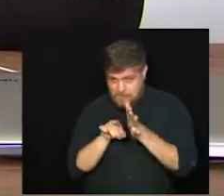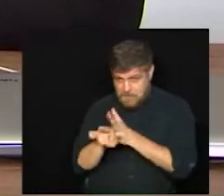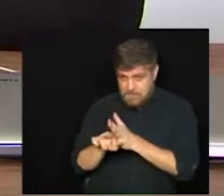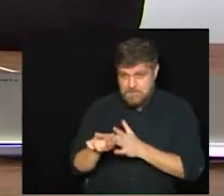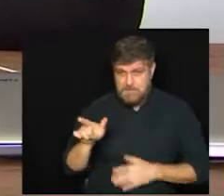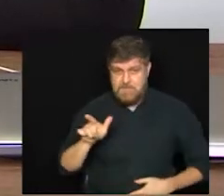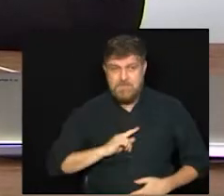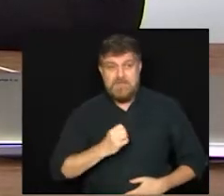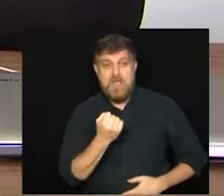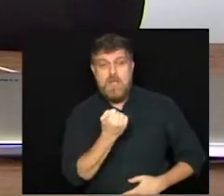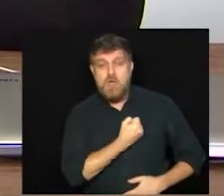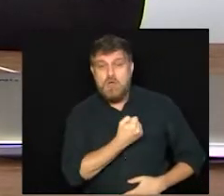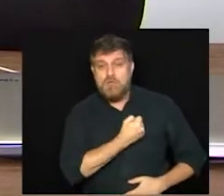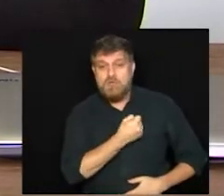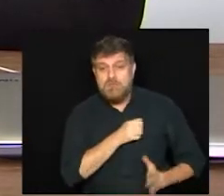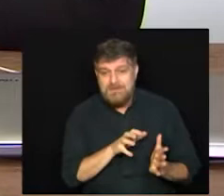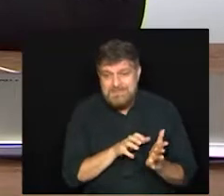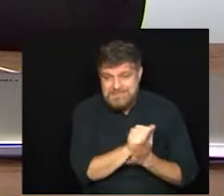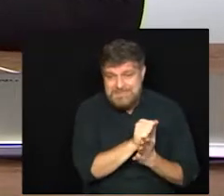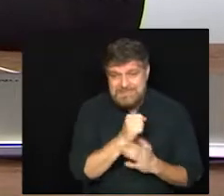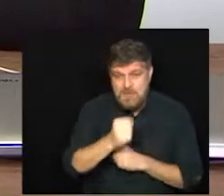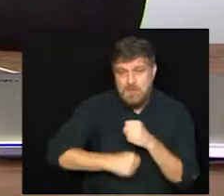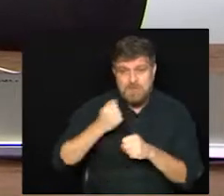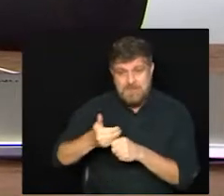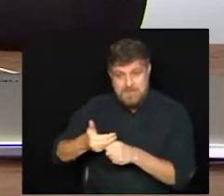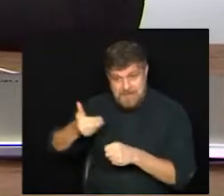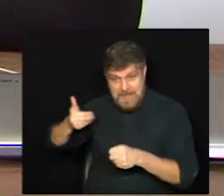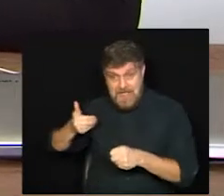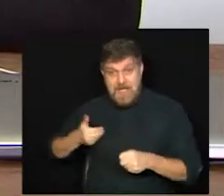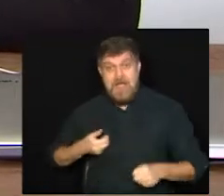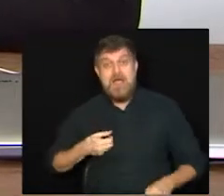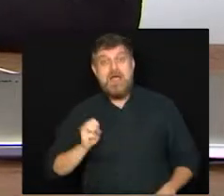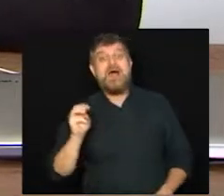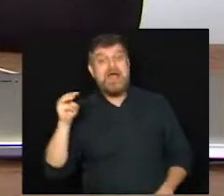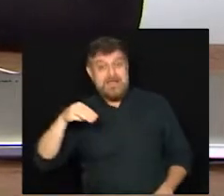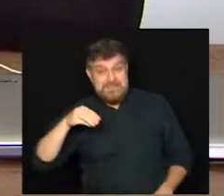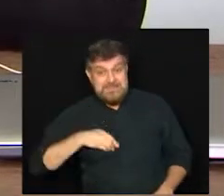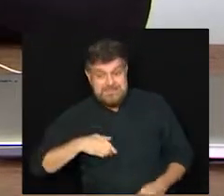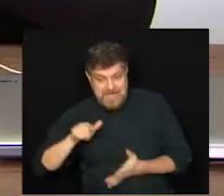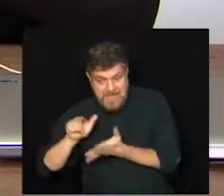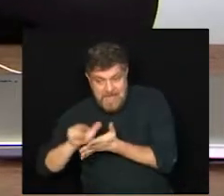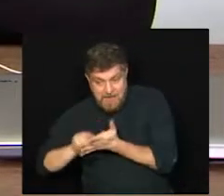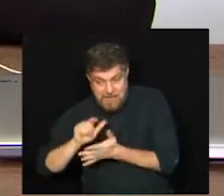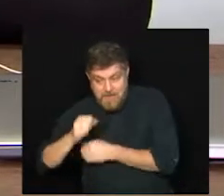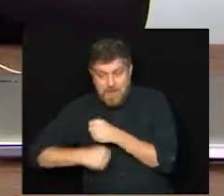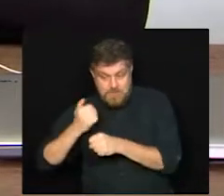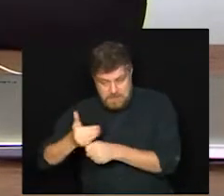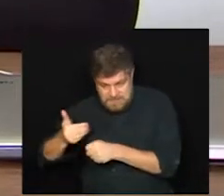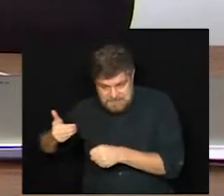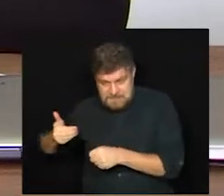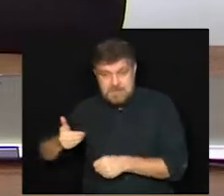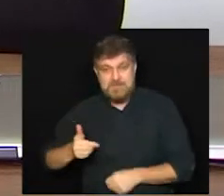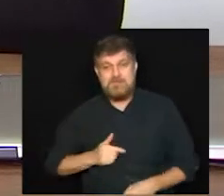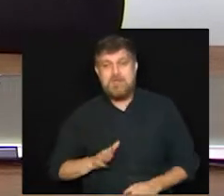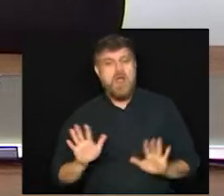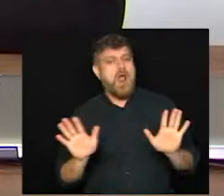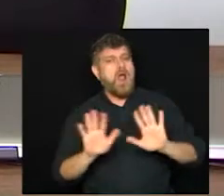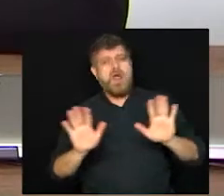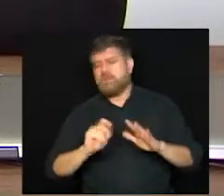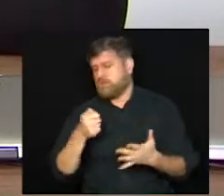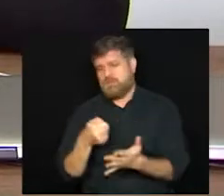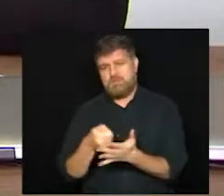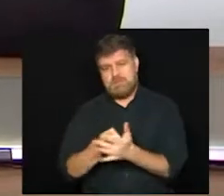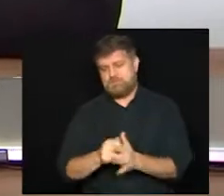ter número de inscrição do ano anterior? Ah, sim, o número do recibo, né, da declaração do ano anterior. Não é mais